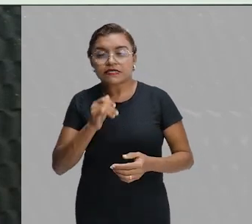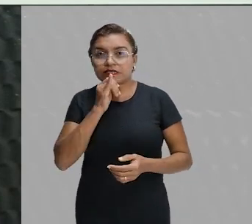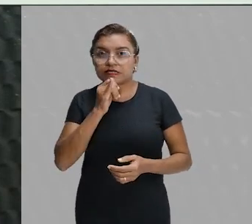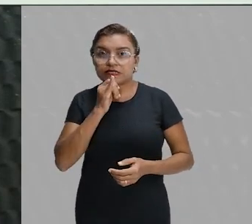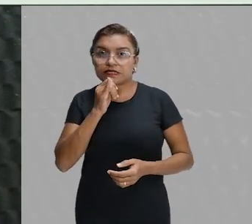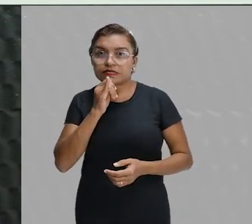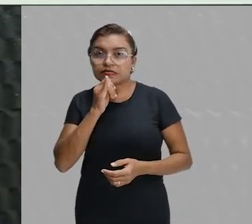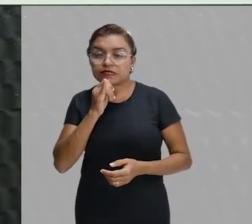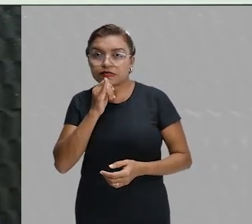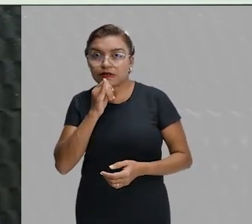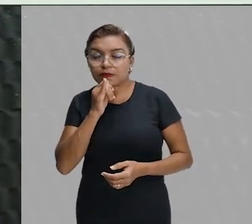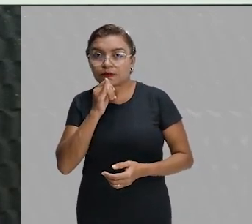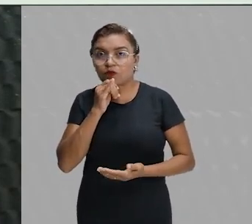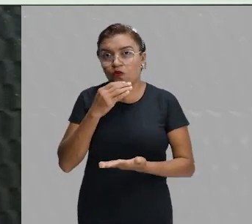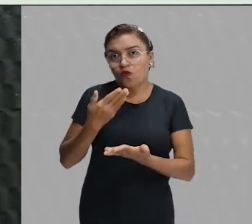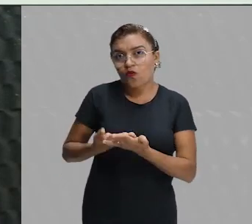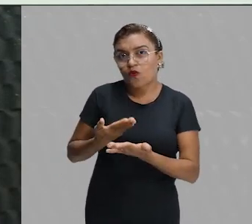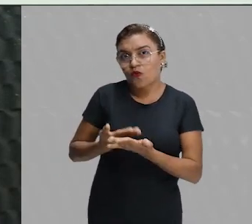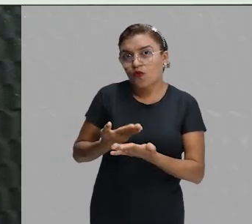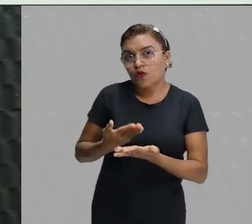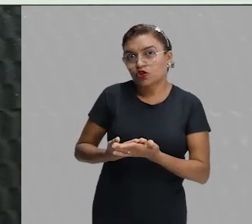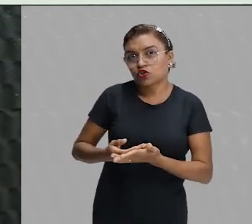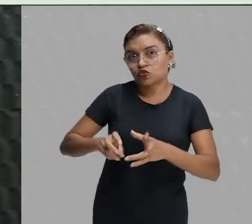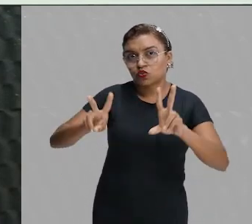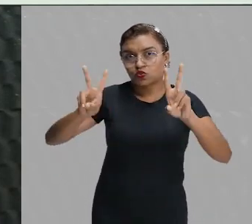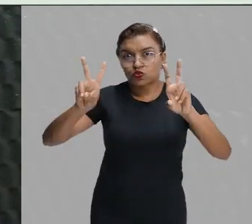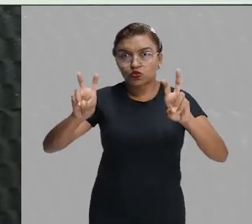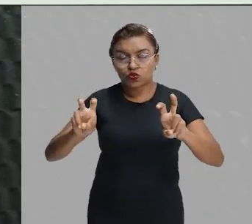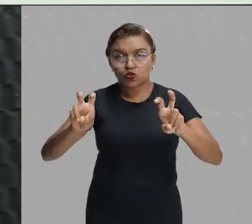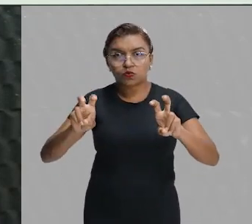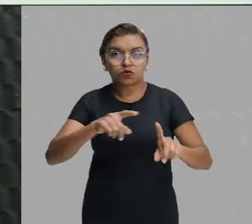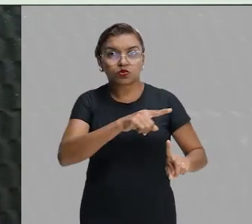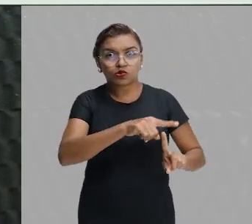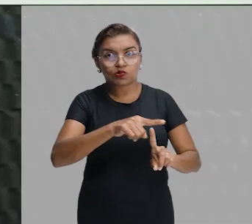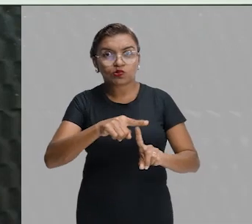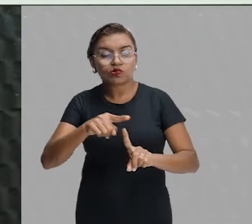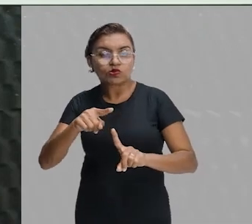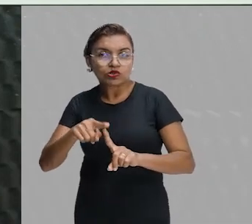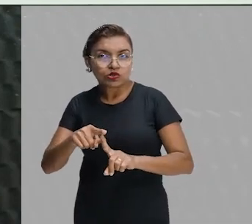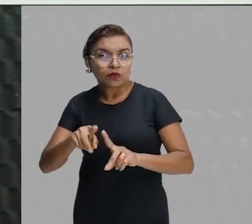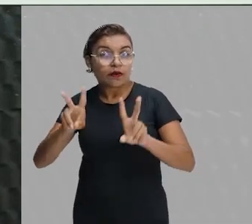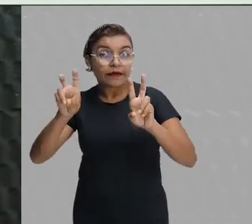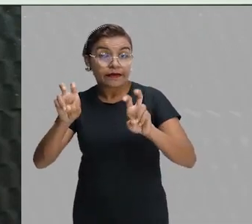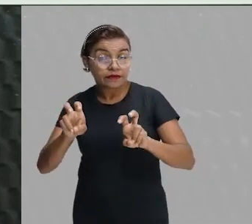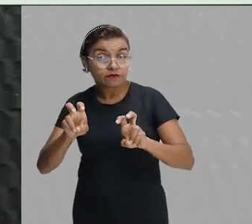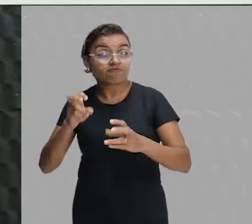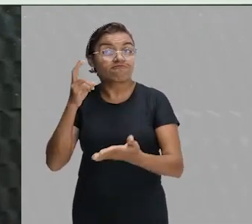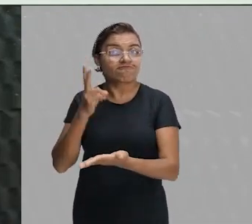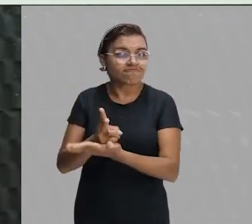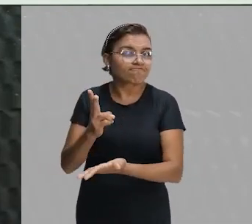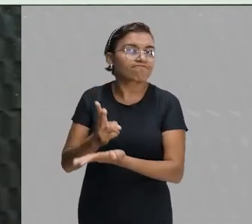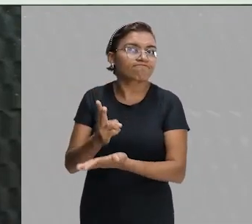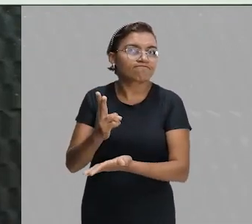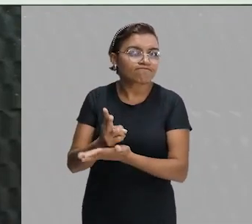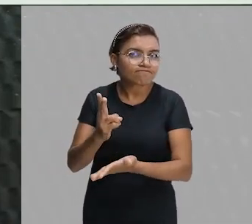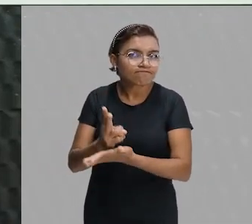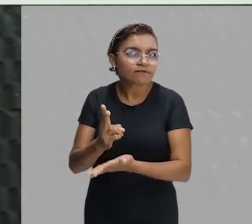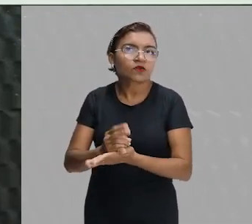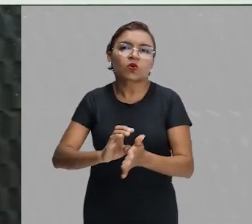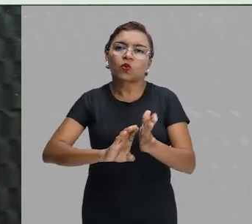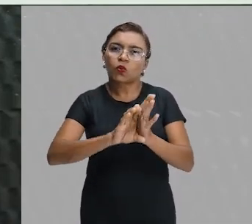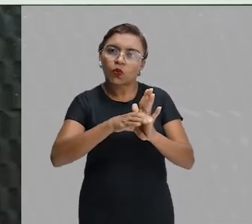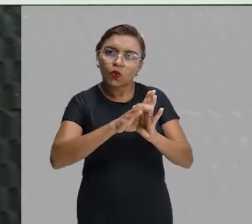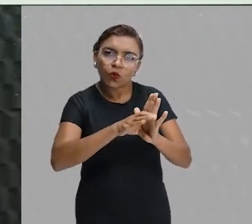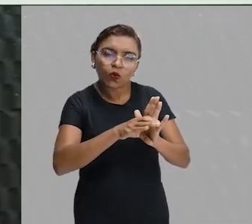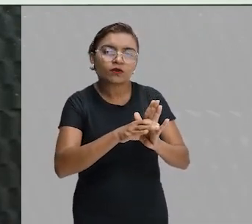sobre o estudo de um determinado fenômeno, então eu tenho de manter este fenômeno, eu tenho de manter este conceito,